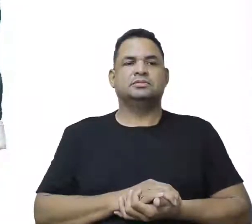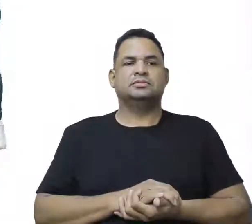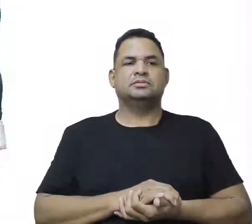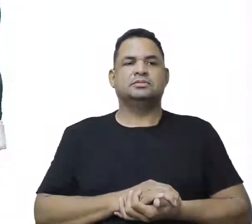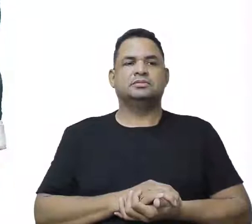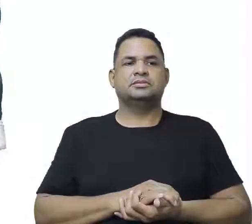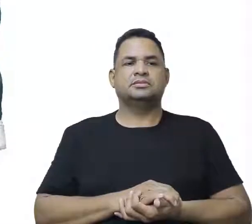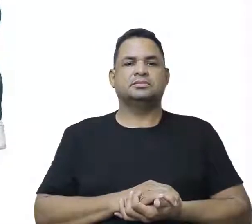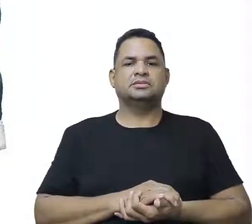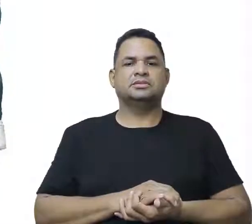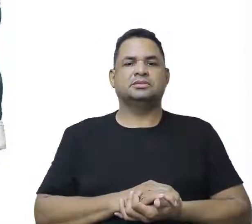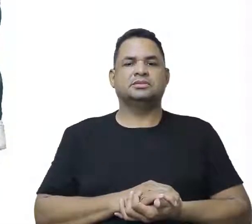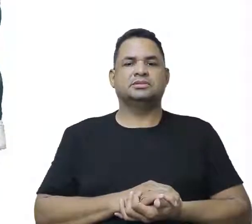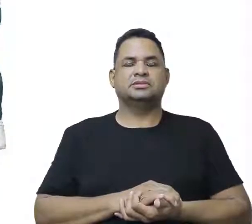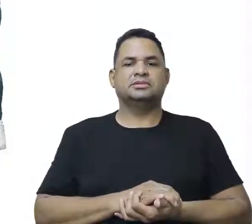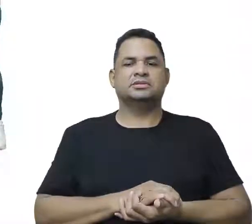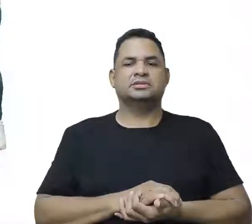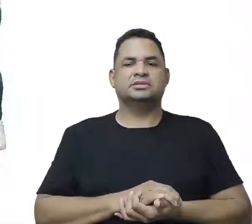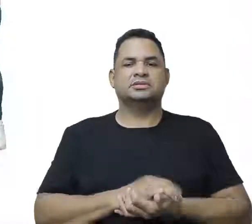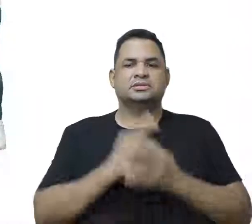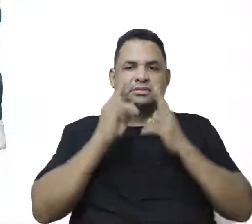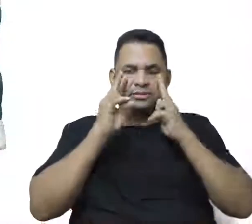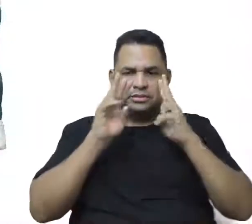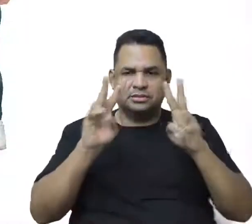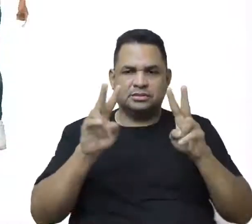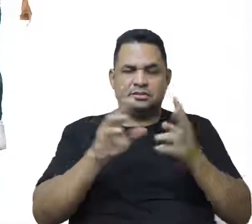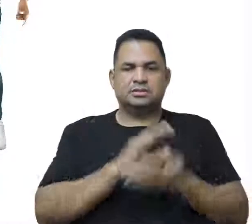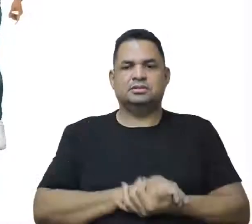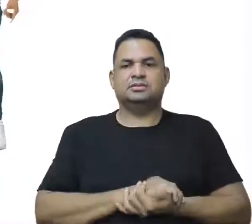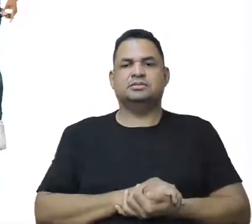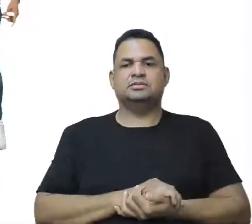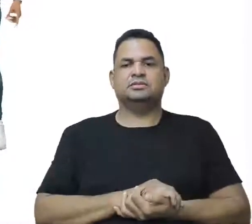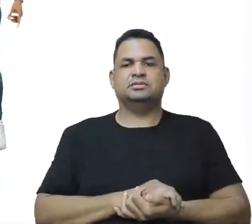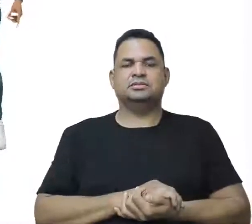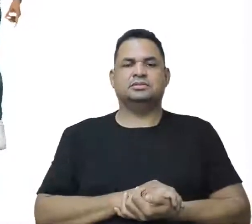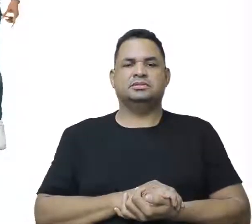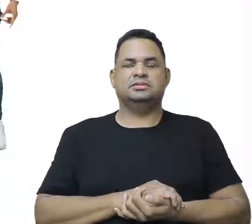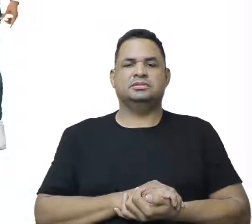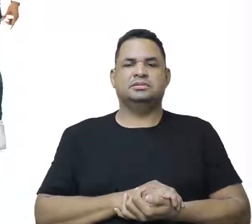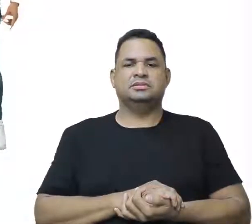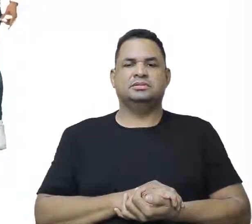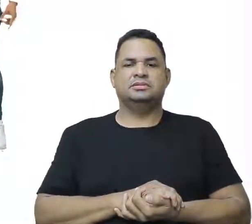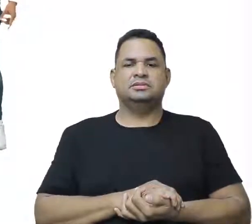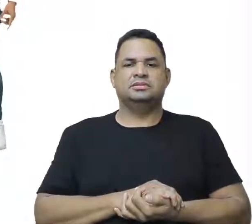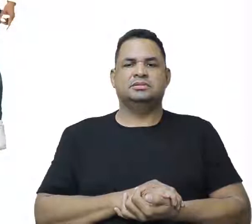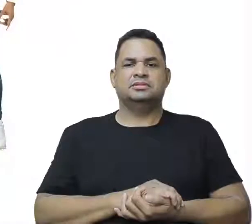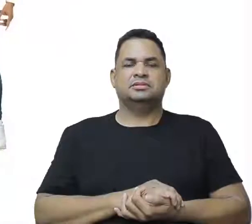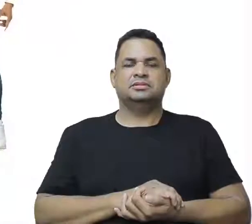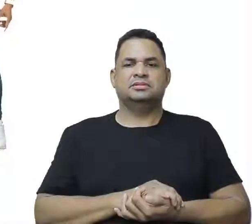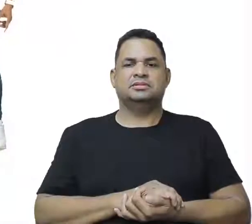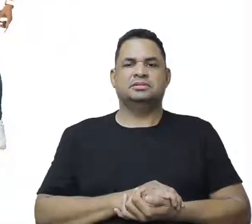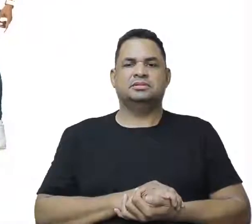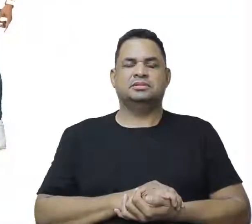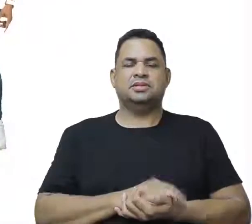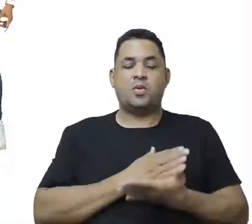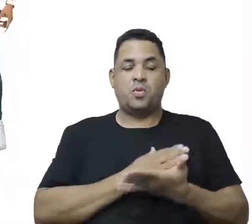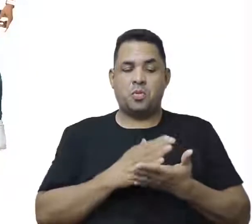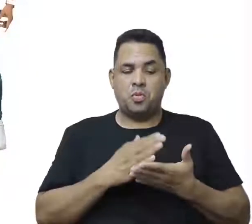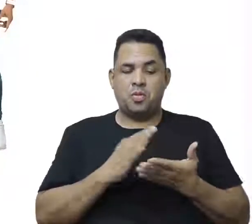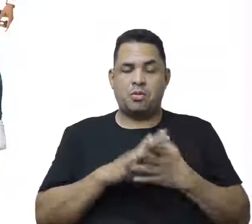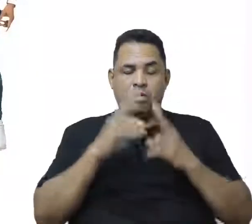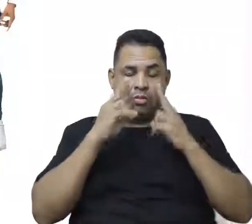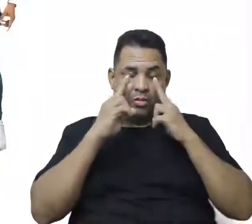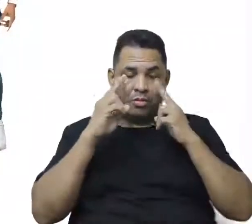forma de nos expressar muito mais visualmente do que pela boca. Exato. Né? Então, você passou a olhar mais nos olhos das